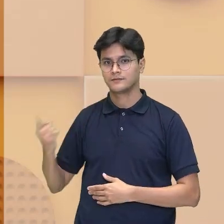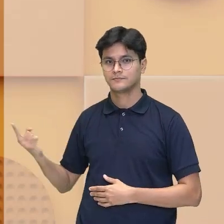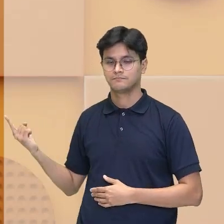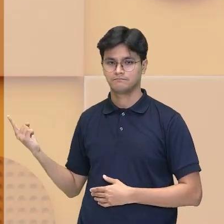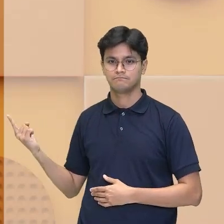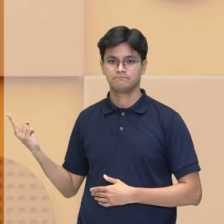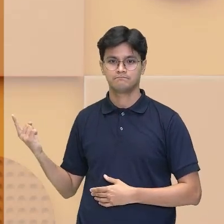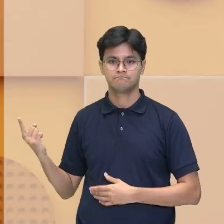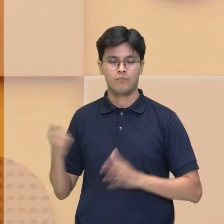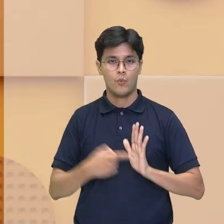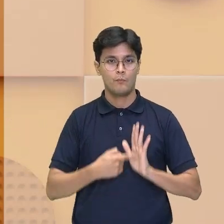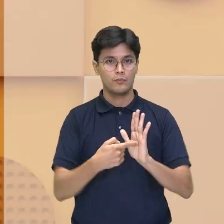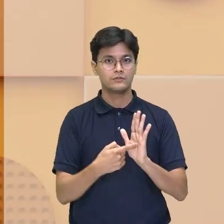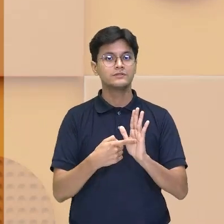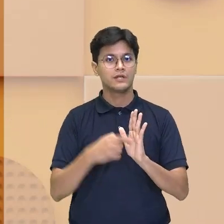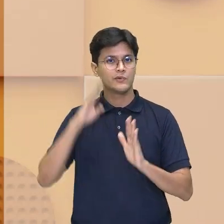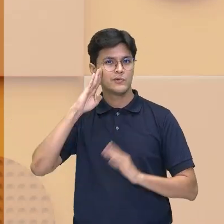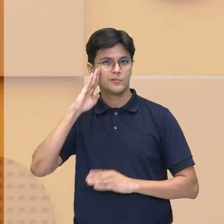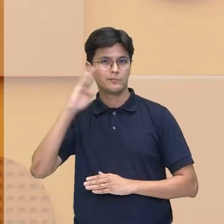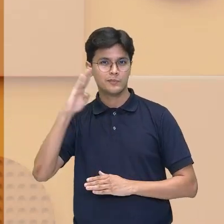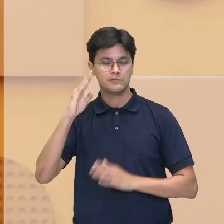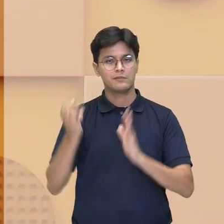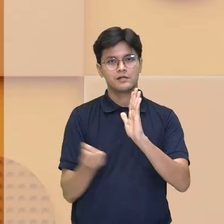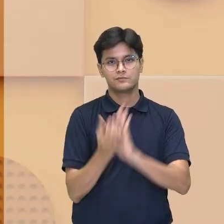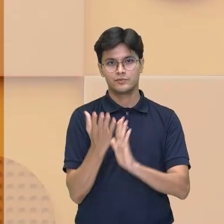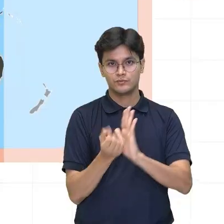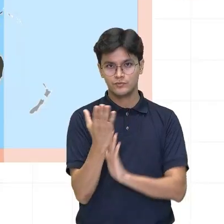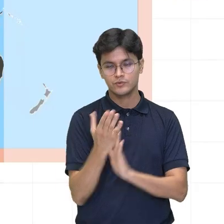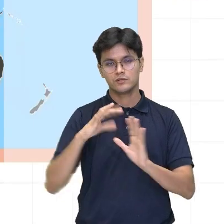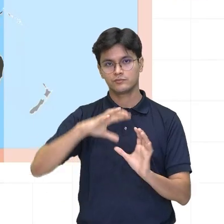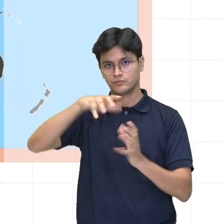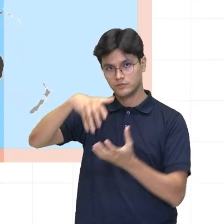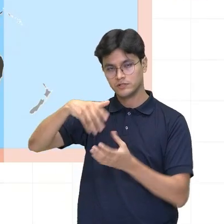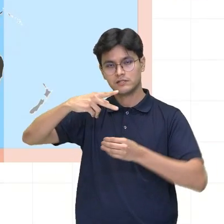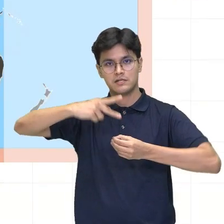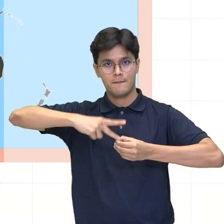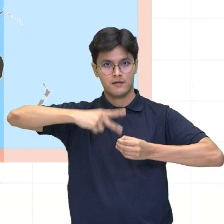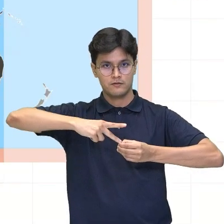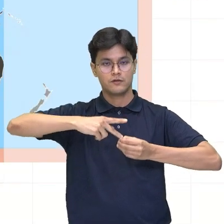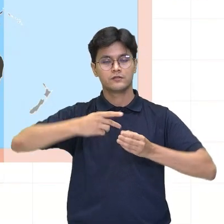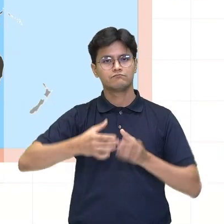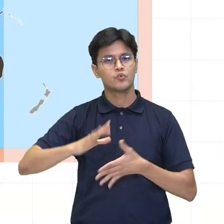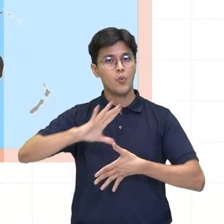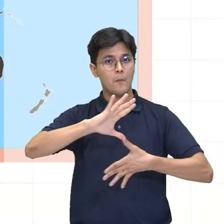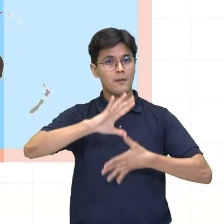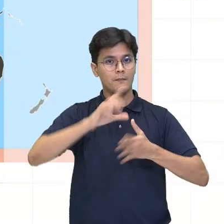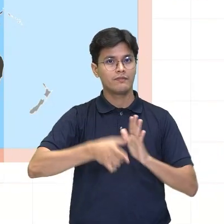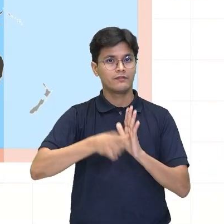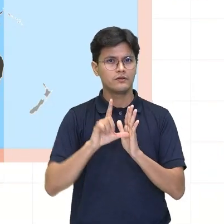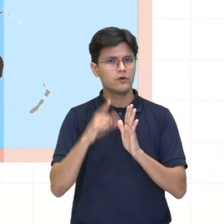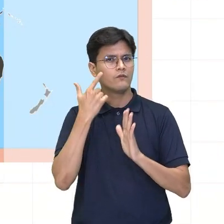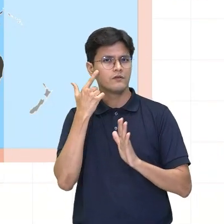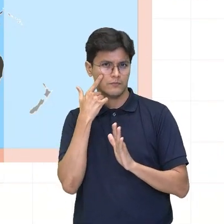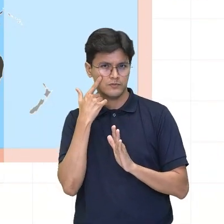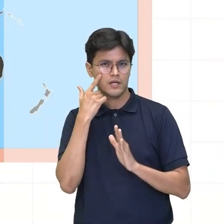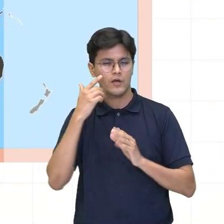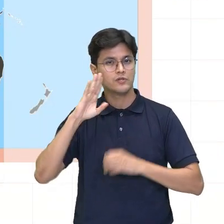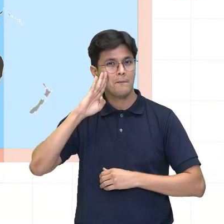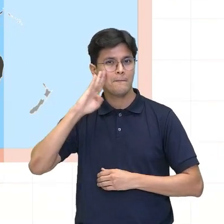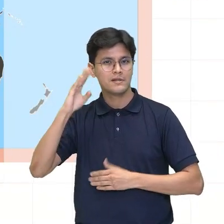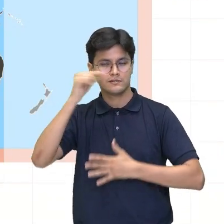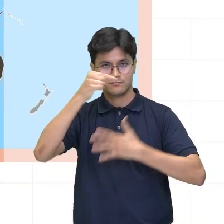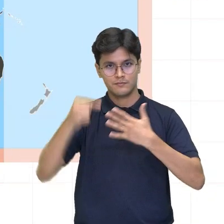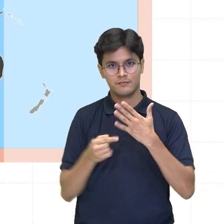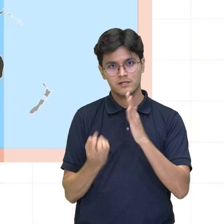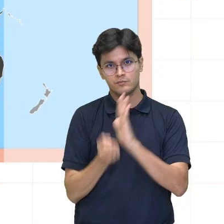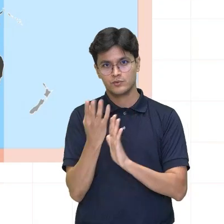os maiores produtores mundiais de petróleo. A gente viu no mapa anterior os de carvão, né? E aí, em destaque agora, a gente já tem